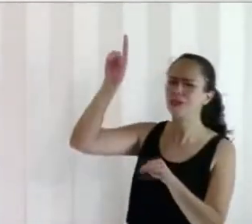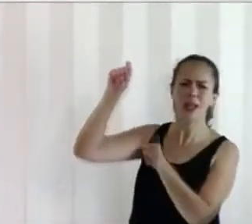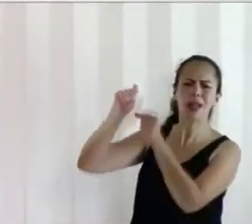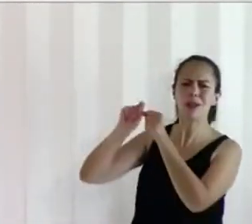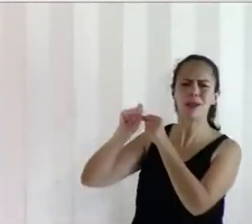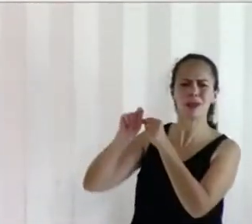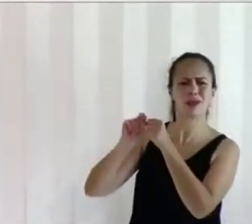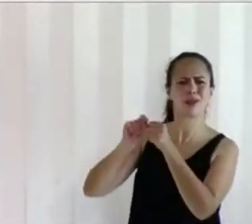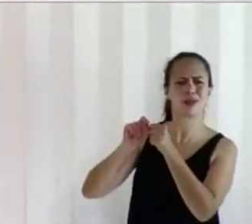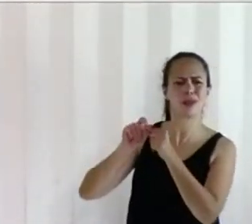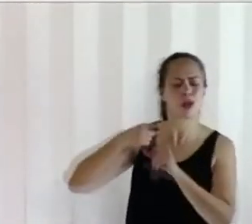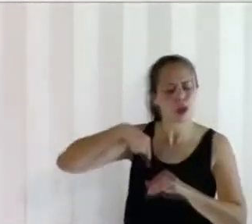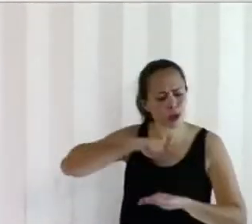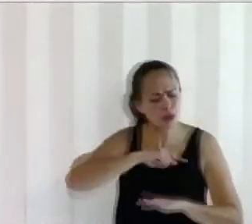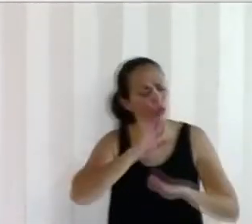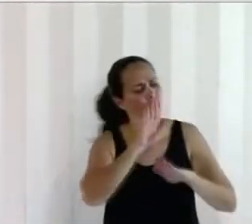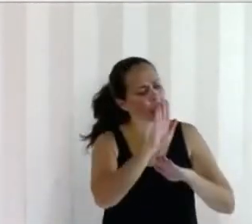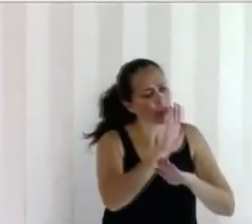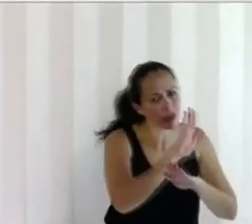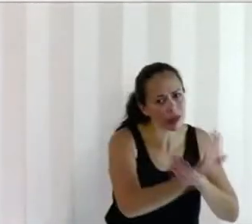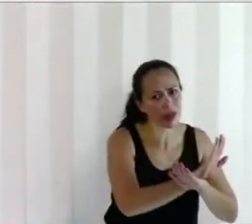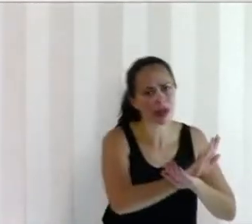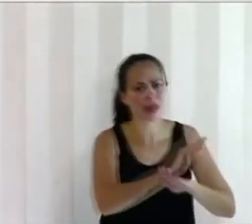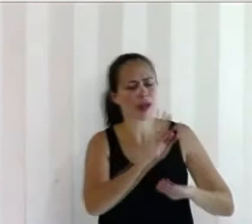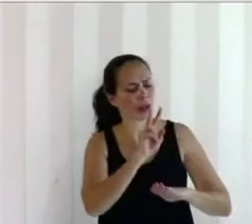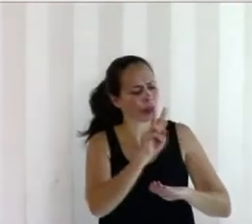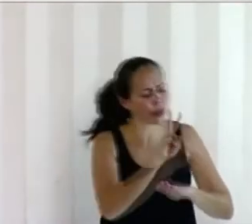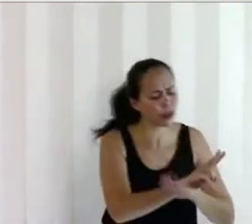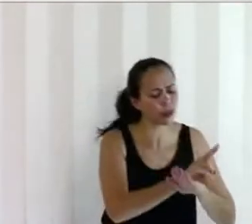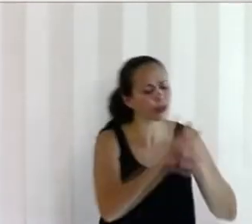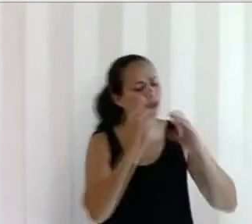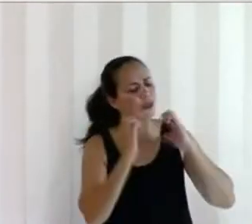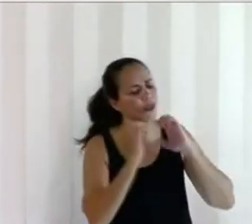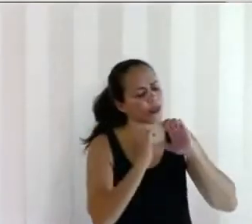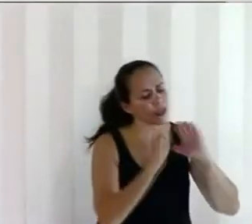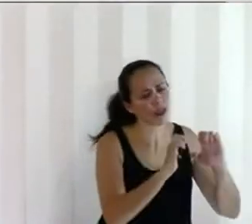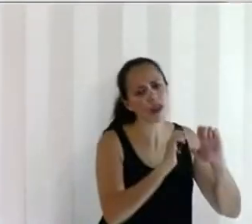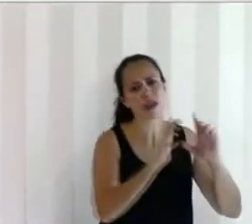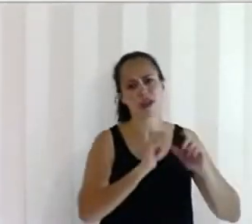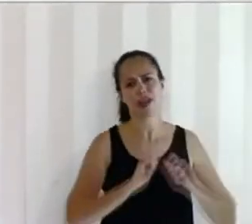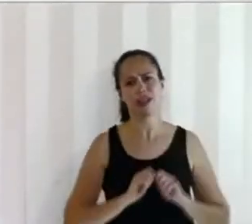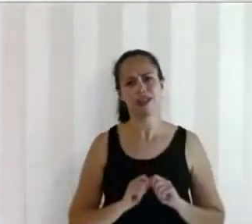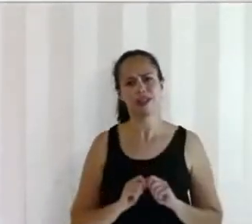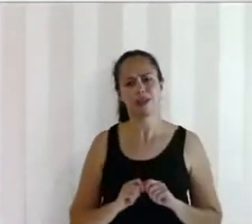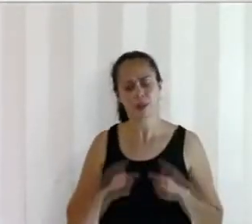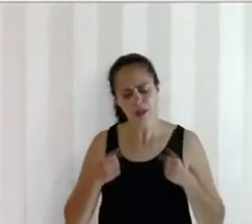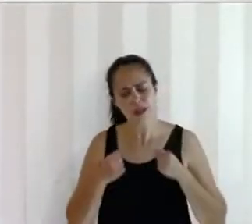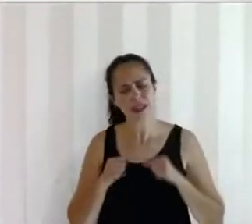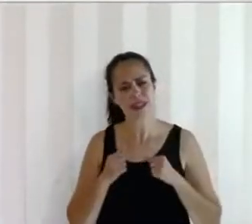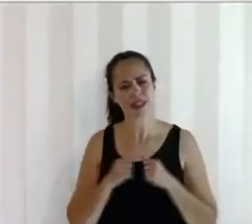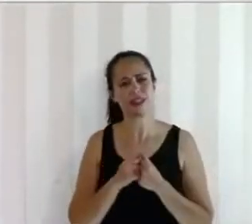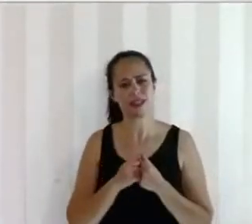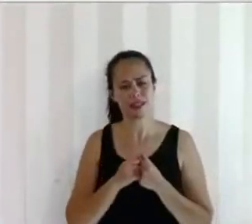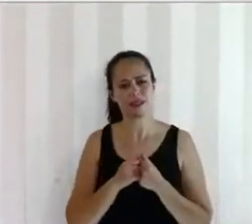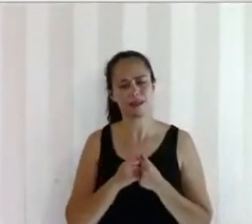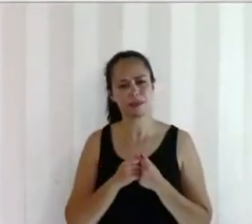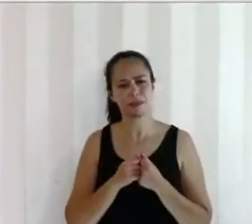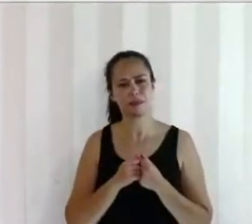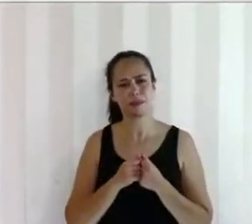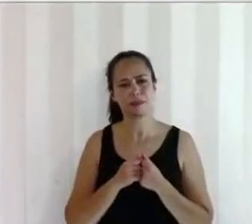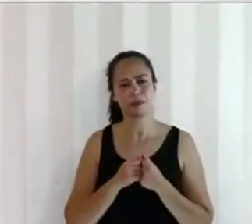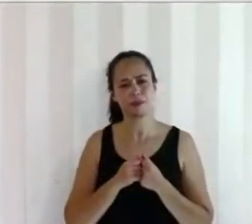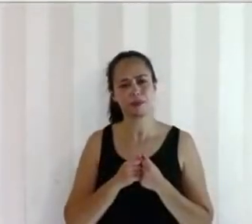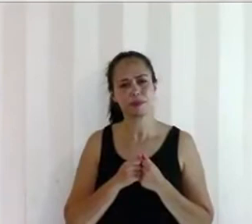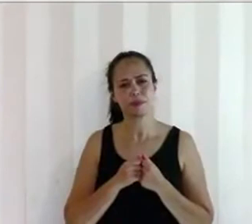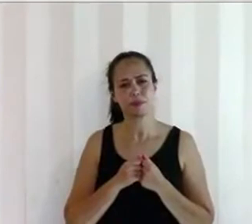Essa é uma evidência de que a santidade pode ser aumentada em nós. Vamos usar assim de uma maneira positiva.